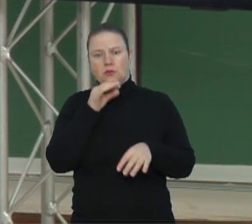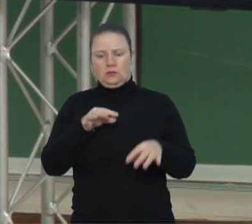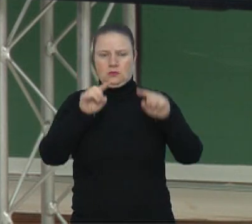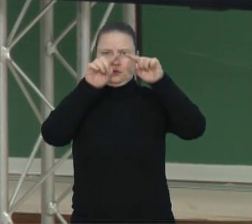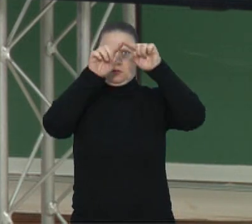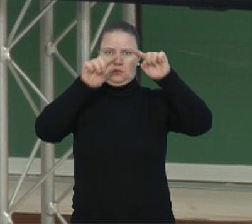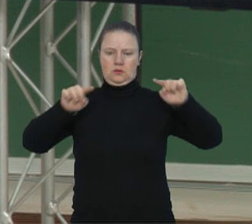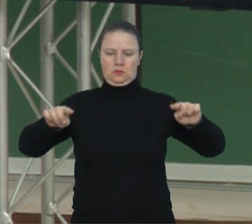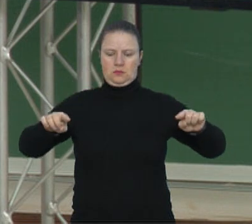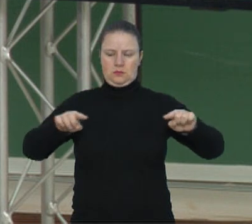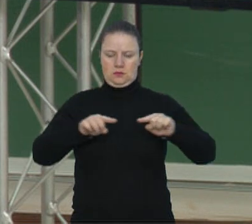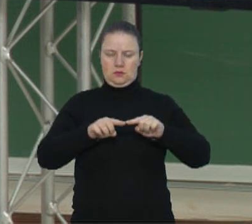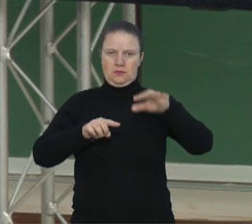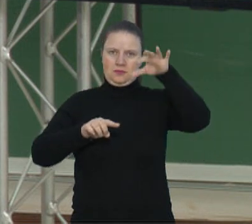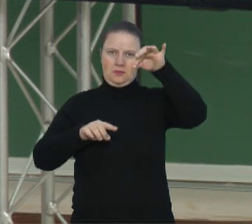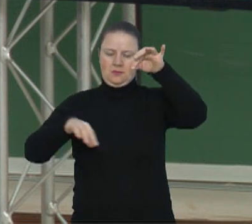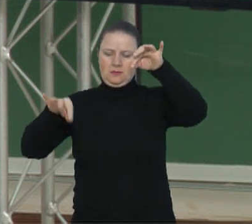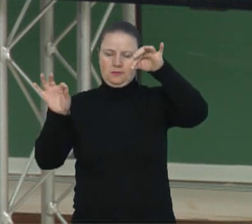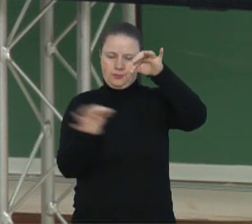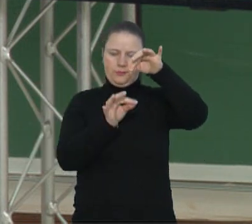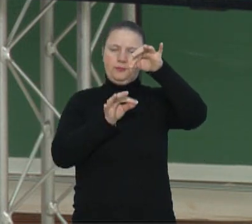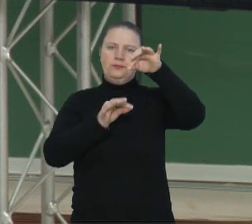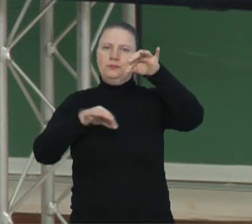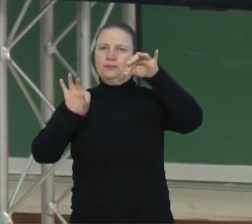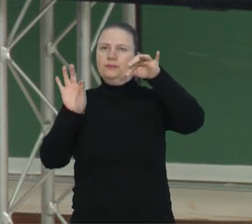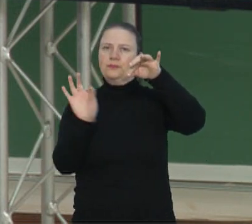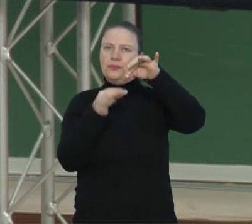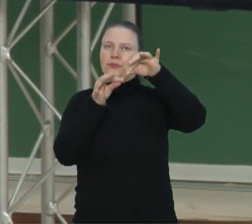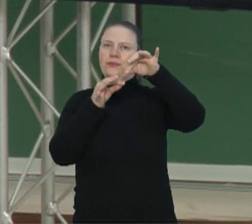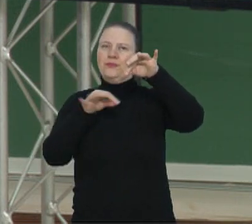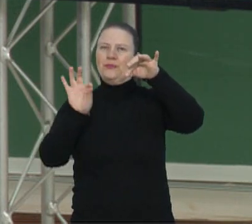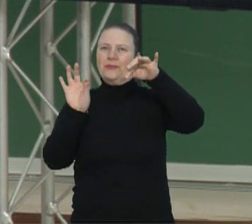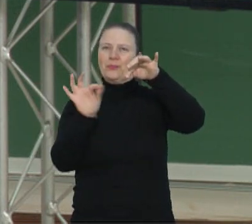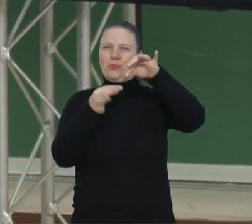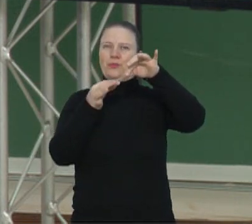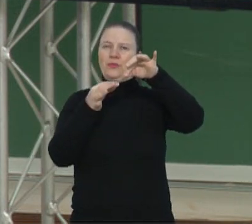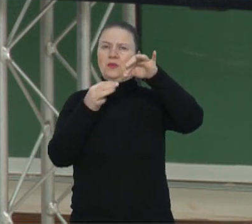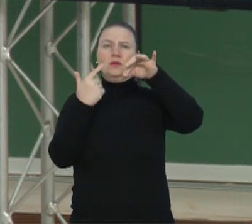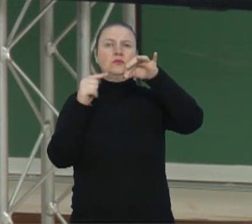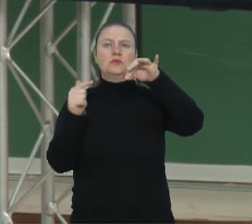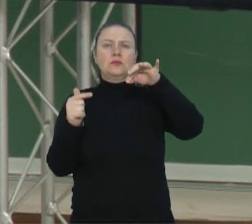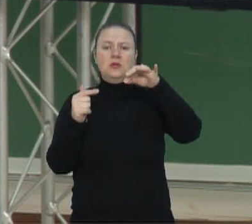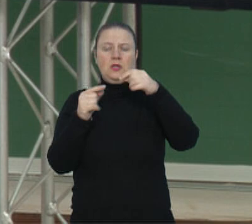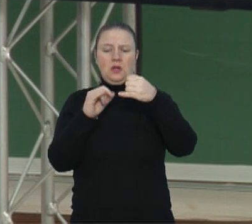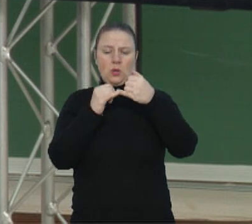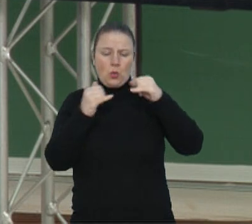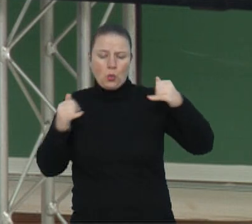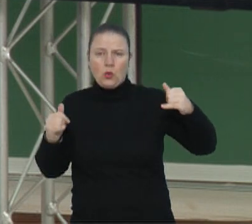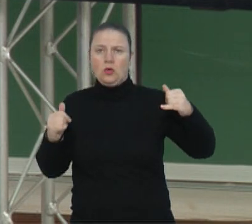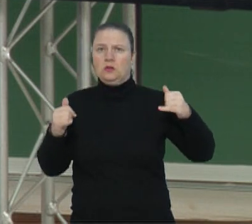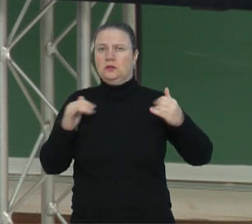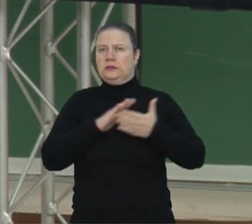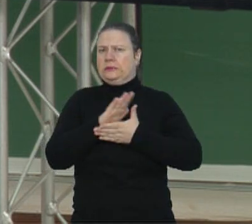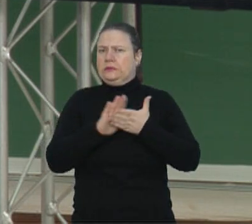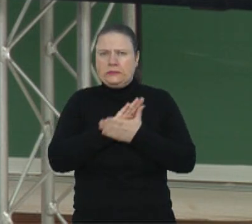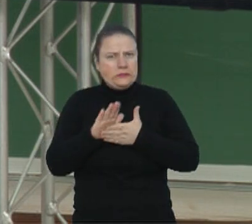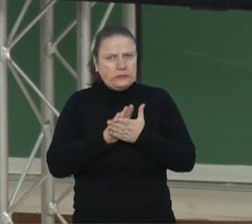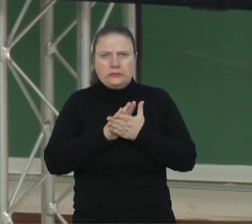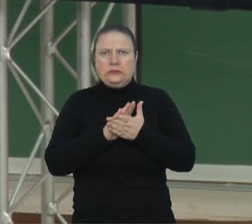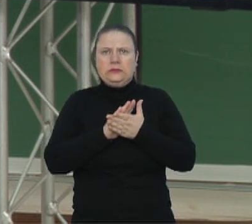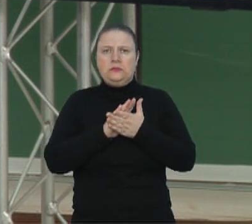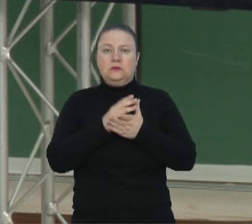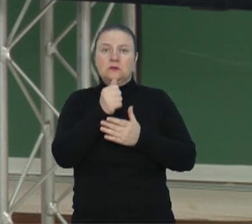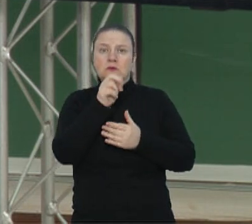triângulo, né, que você precisa bater, ele percutir o triângulo, e ele não tem corda, ele não tem um tubo para saída de ar, por exemplo,